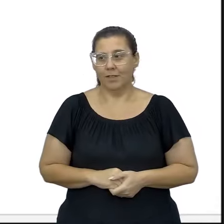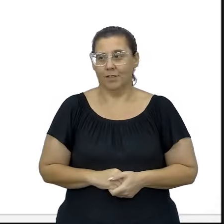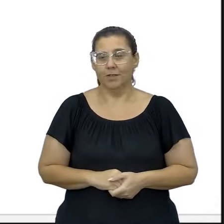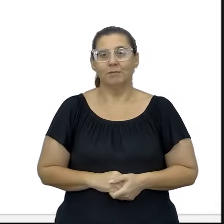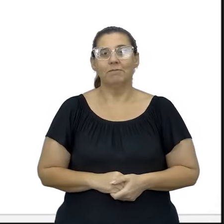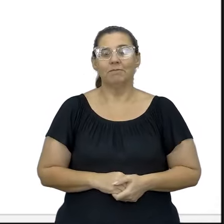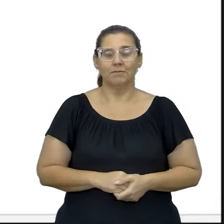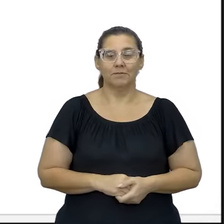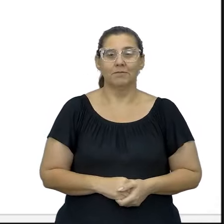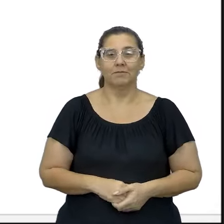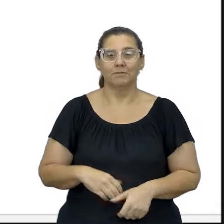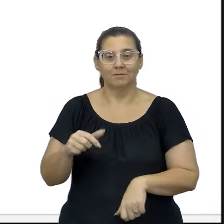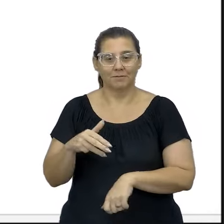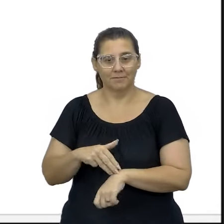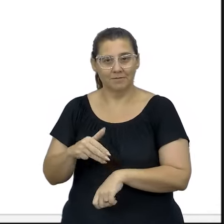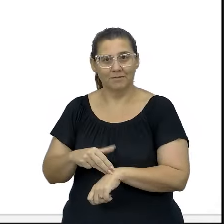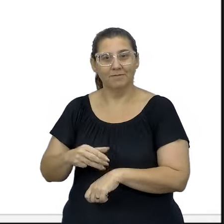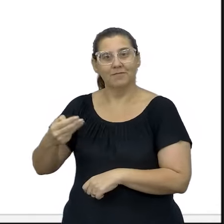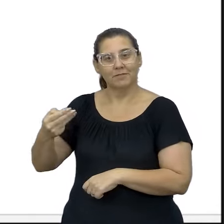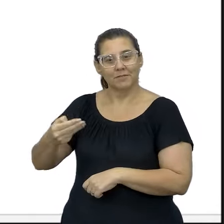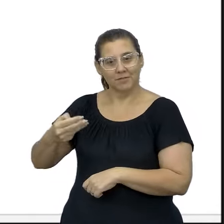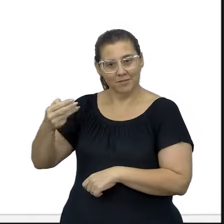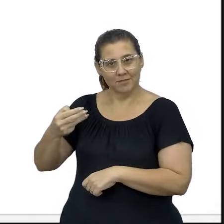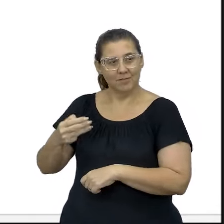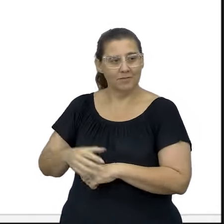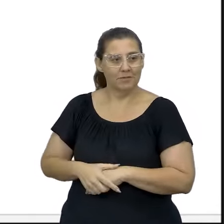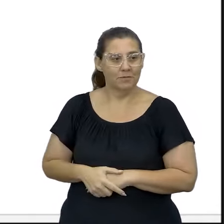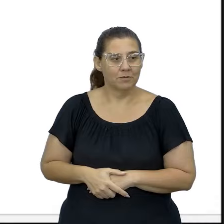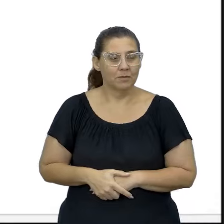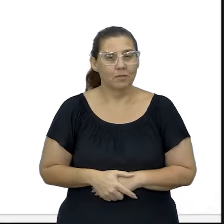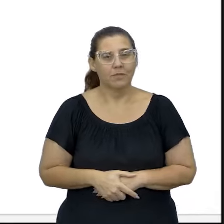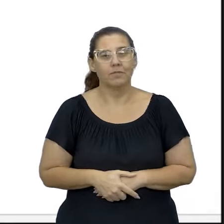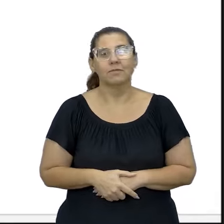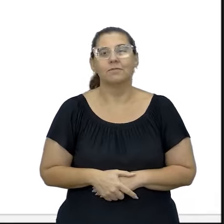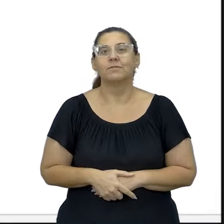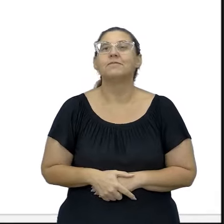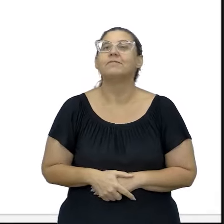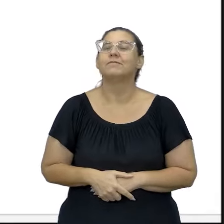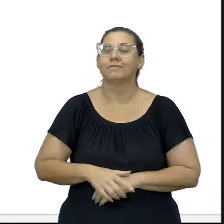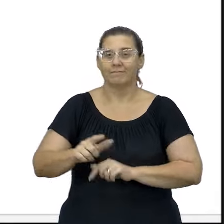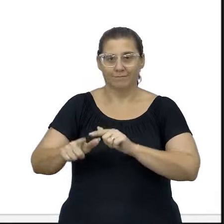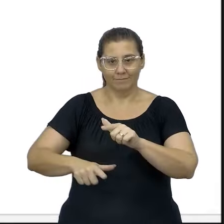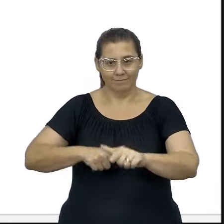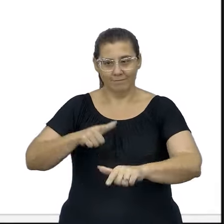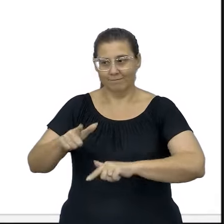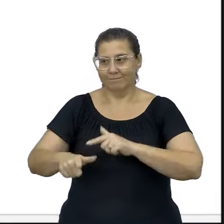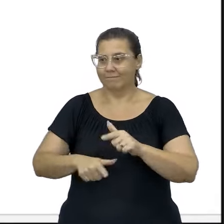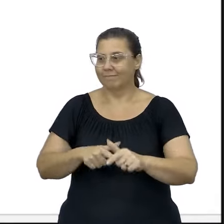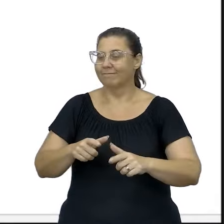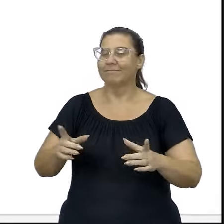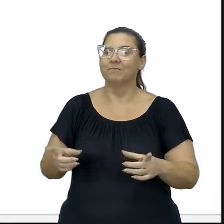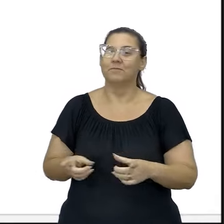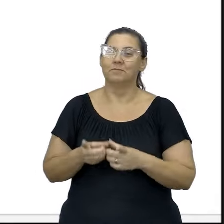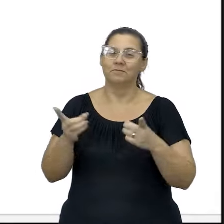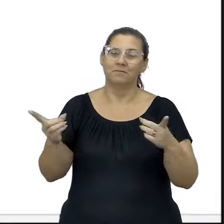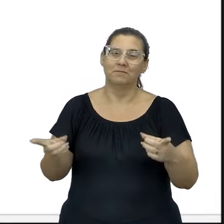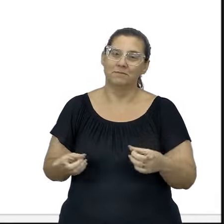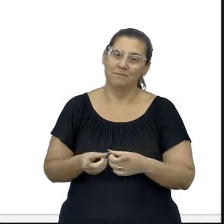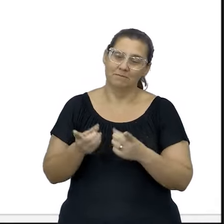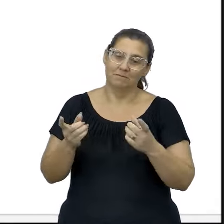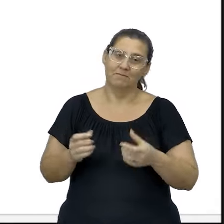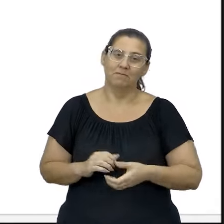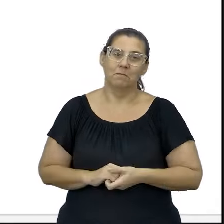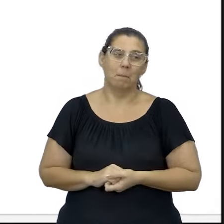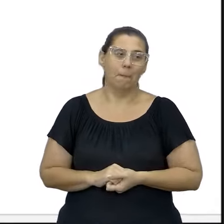3, professores, nós trataremos de algumas sugestões para o trabalho didático na escola durante o